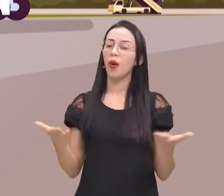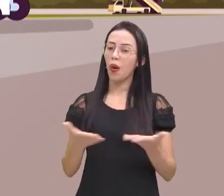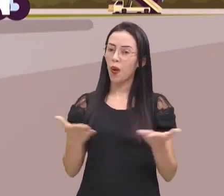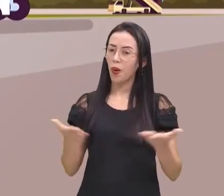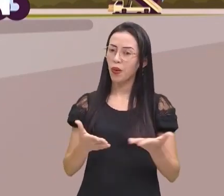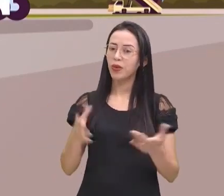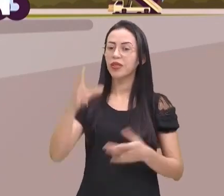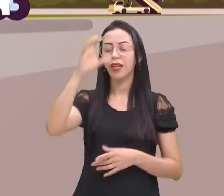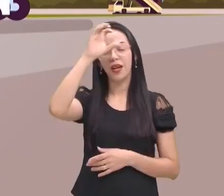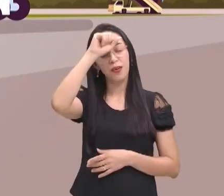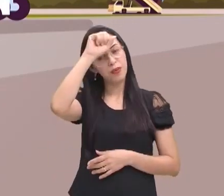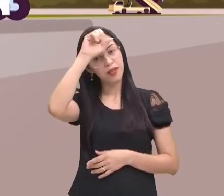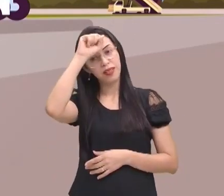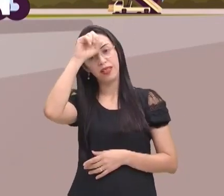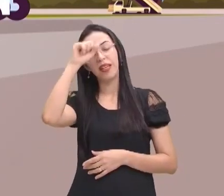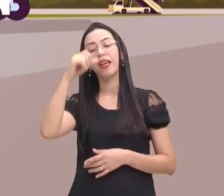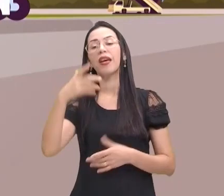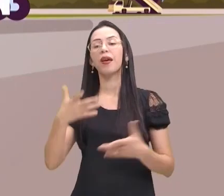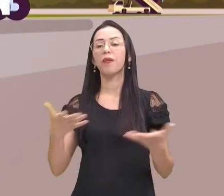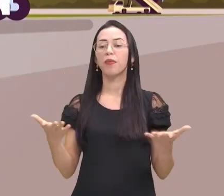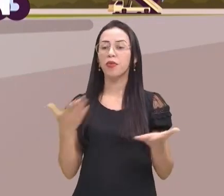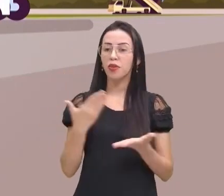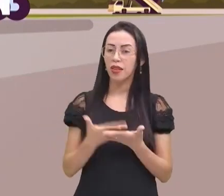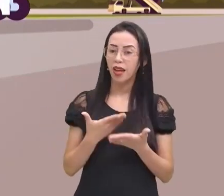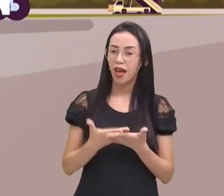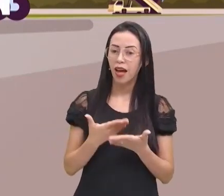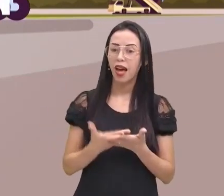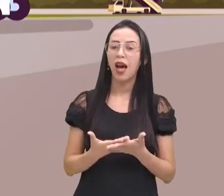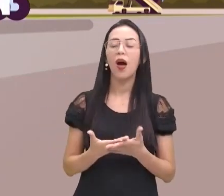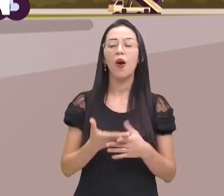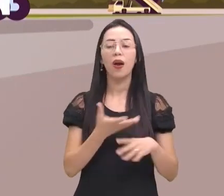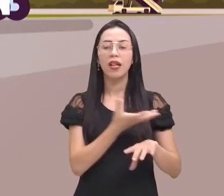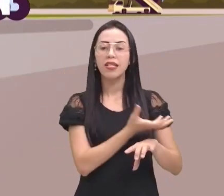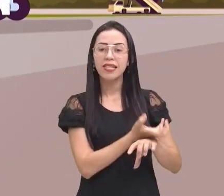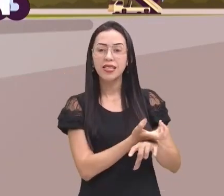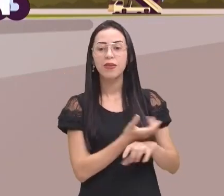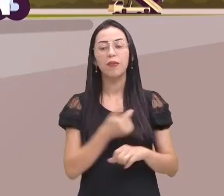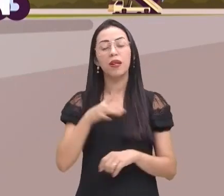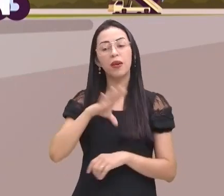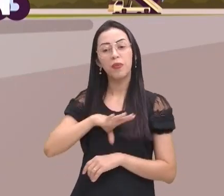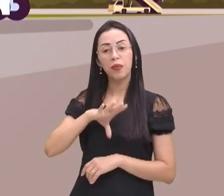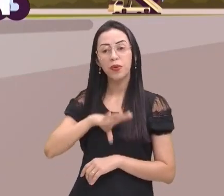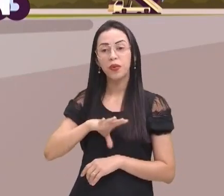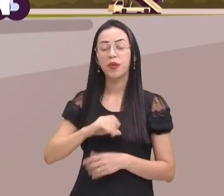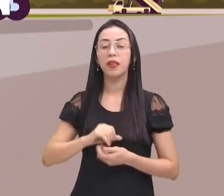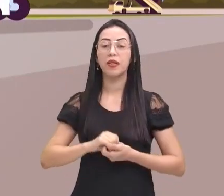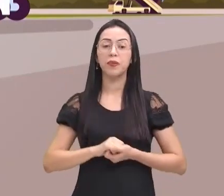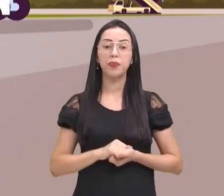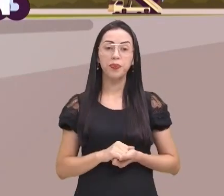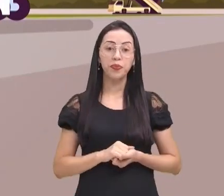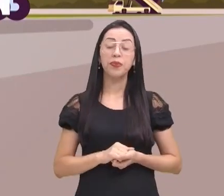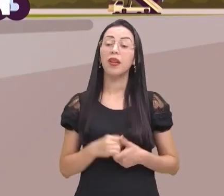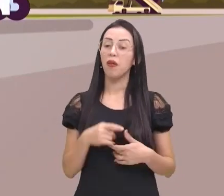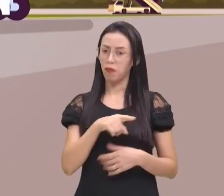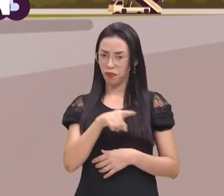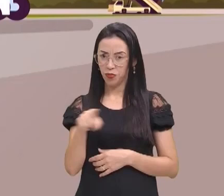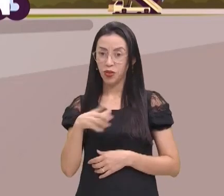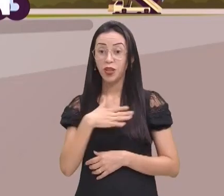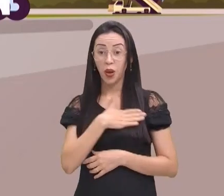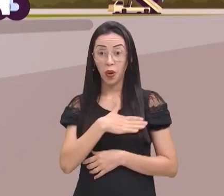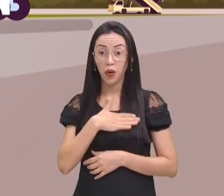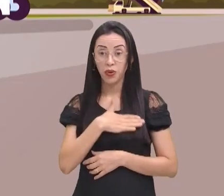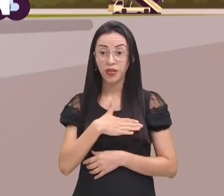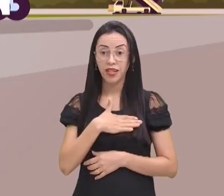e desbravamos na nossa aula de língua portuguesa de hoje. Então, crianças, vocês gostaram dessa